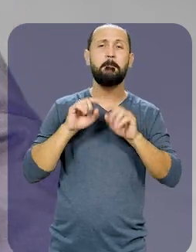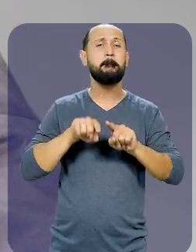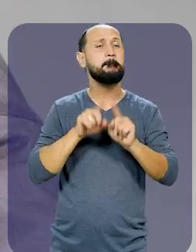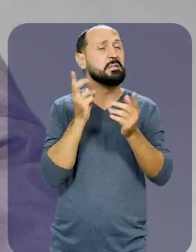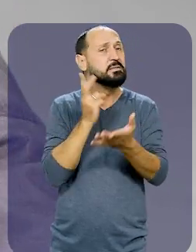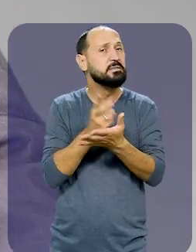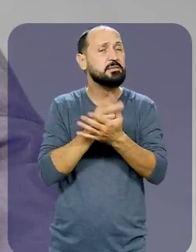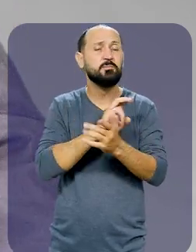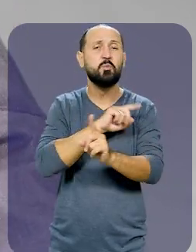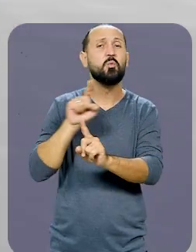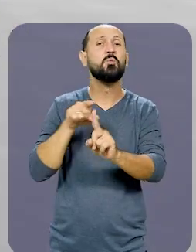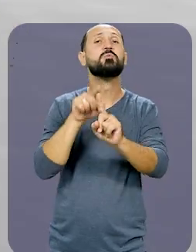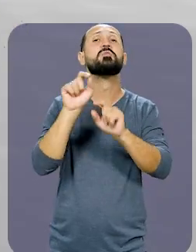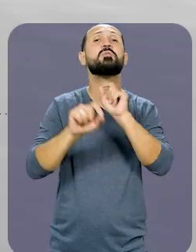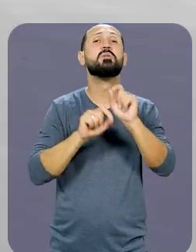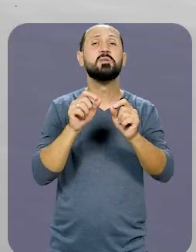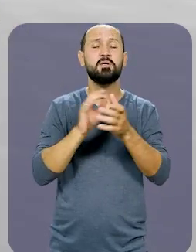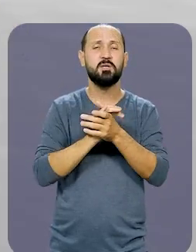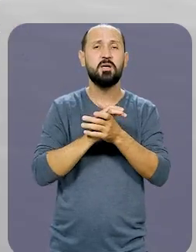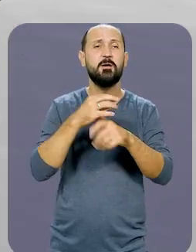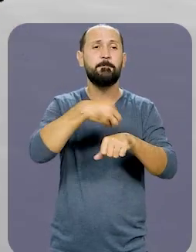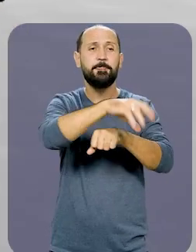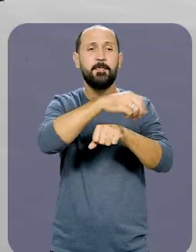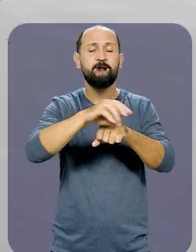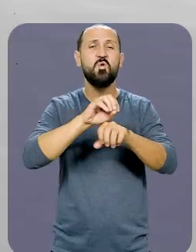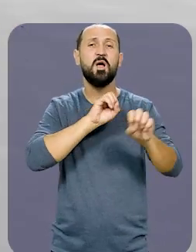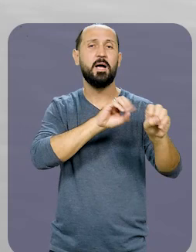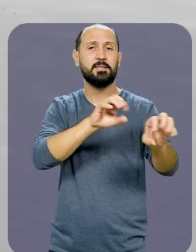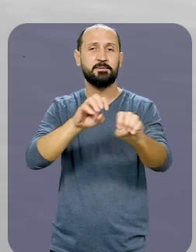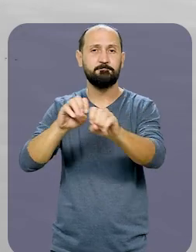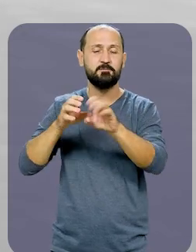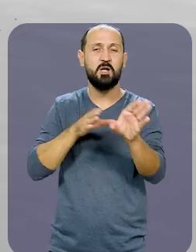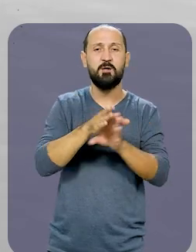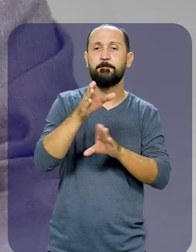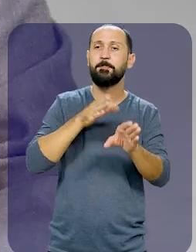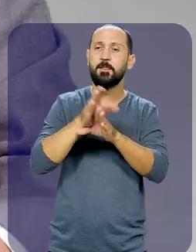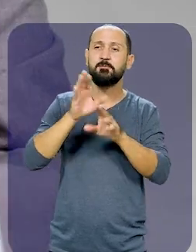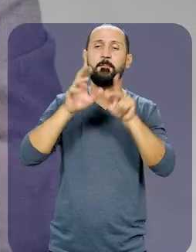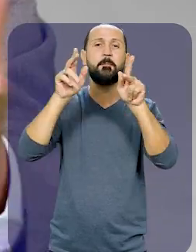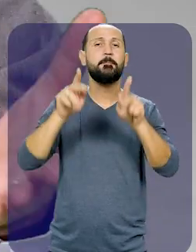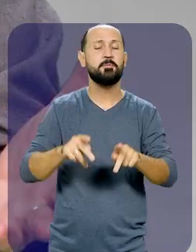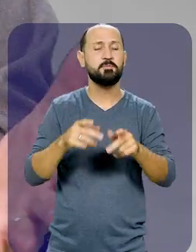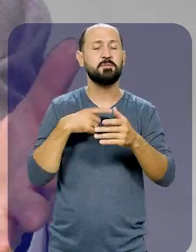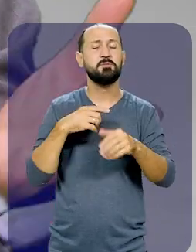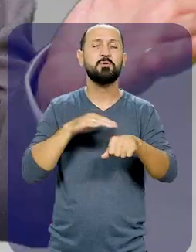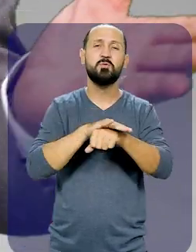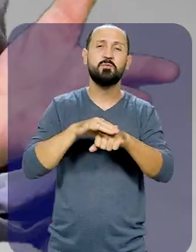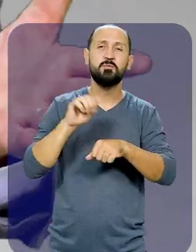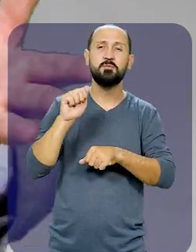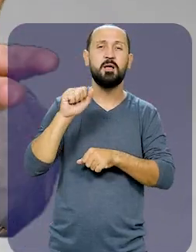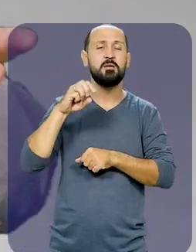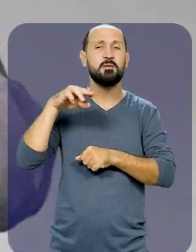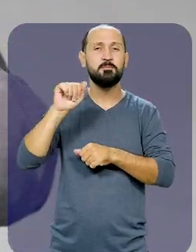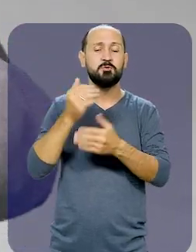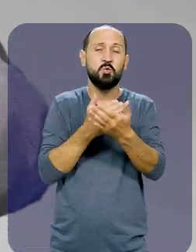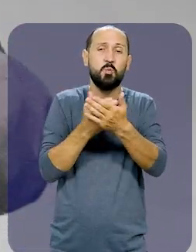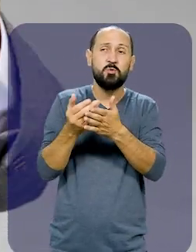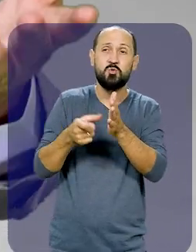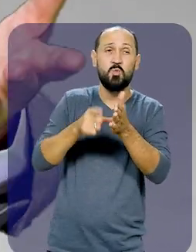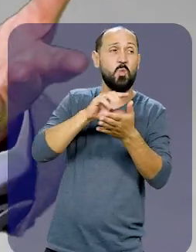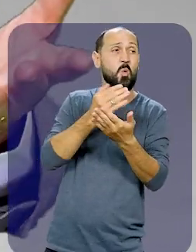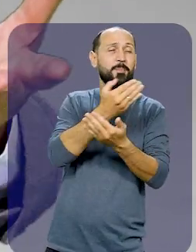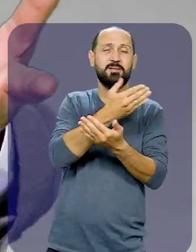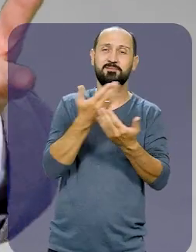com um objetivo apenas, levar educação e orientação para a população. Nós falamos de asma no começo do programa.